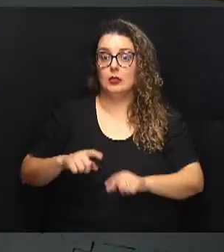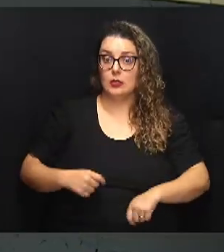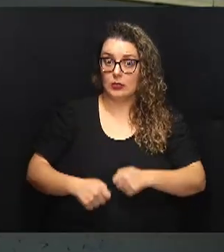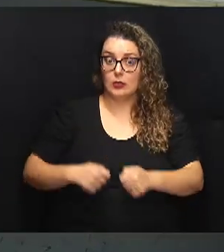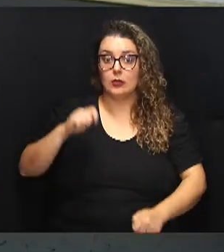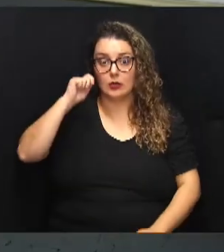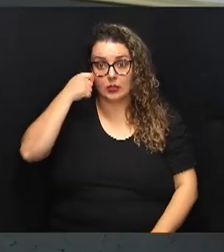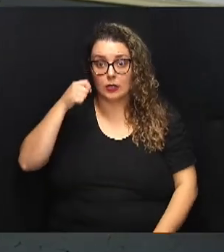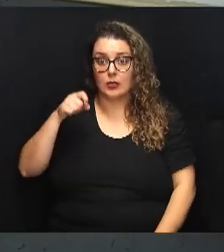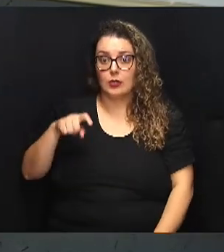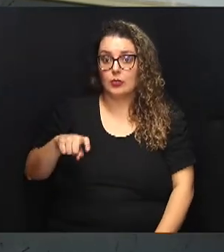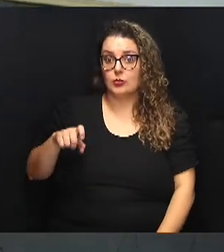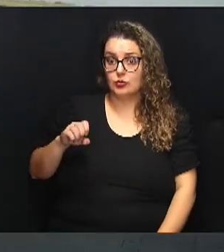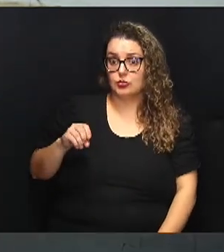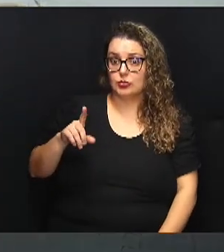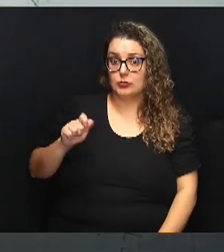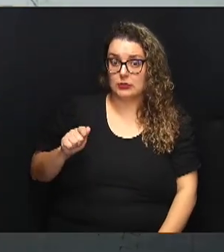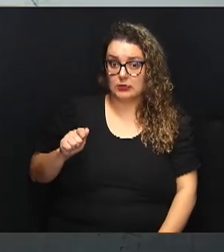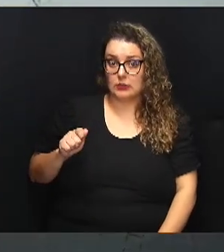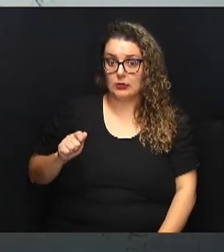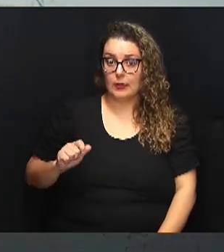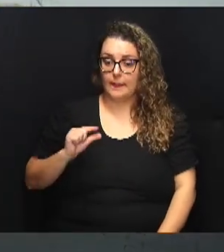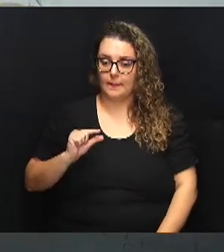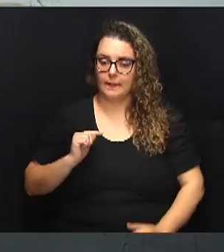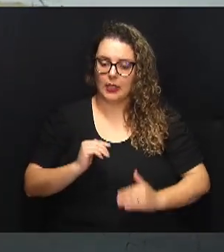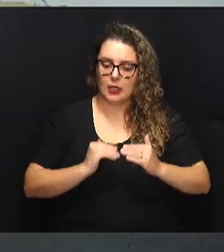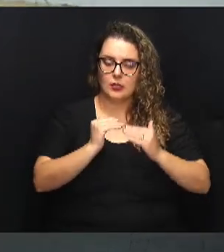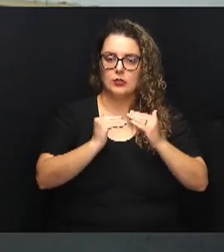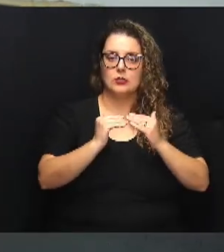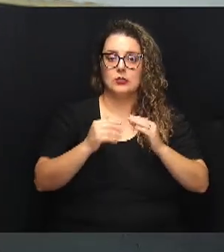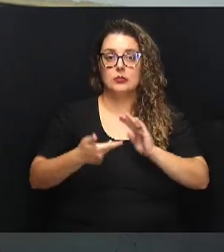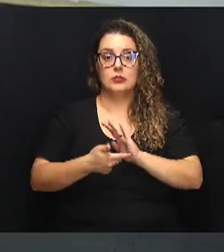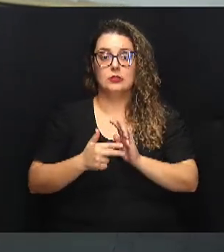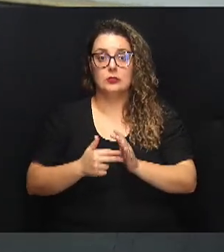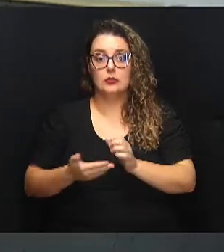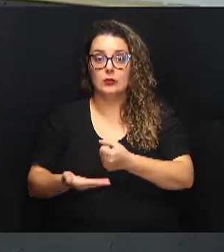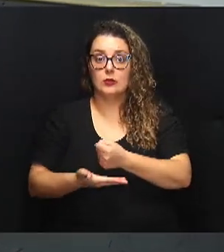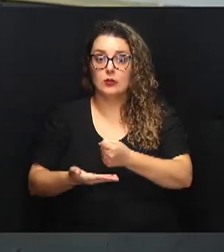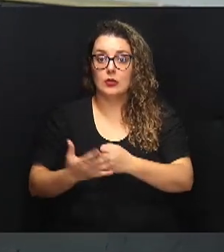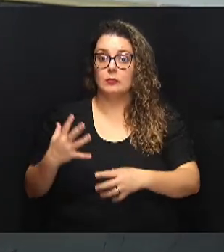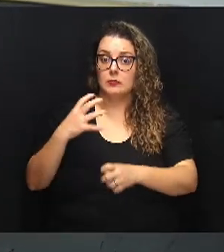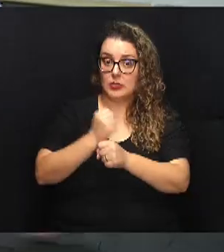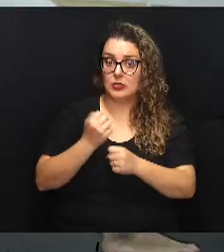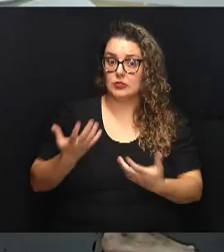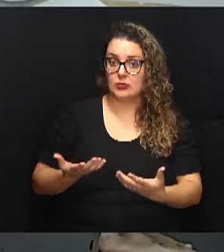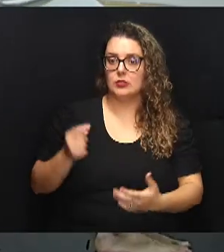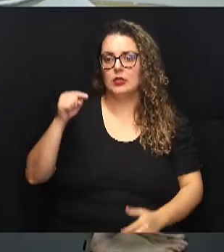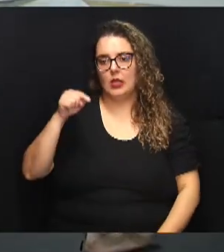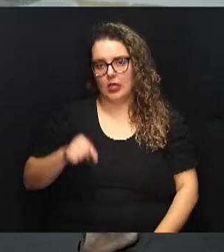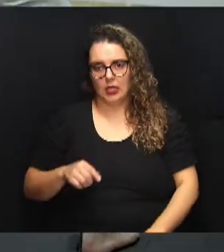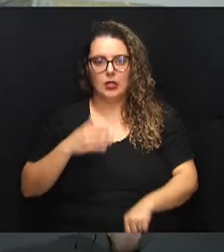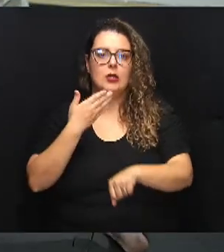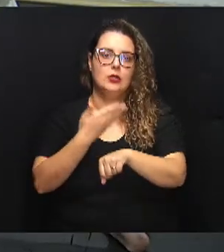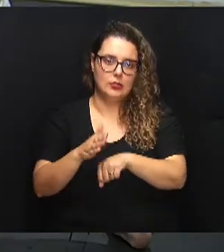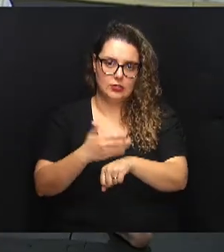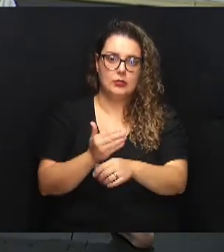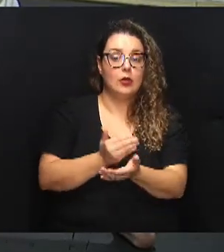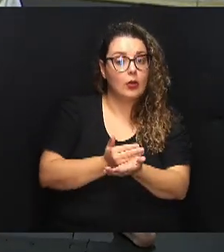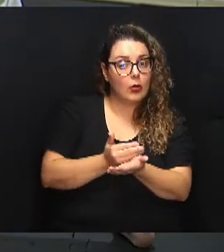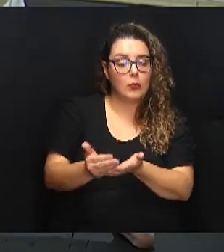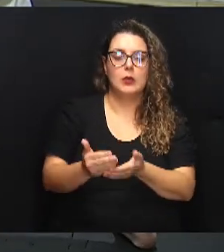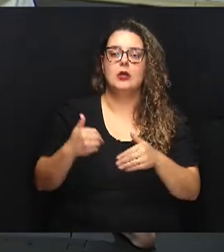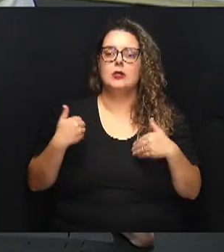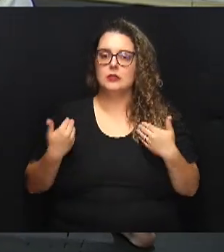ela é o Shodan, significa pequeno degrau. Significa que você sabe o básico de tudo, e aí o seu treino começa.